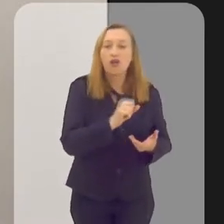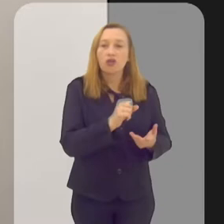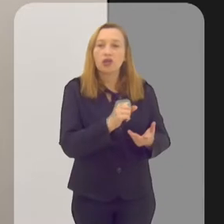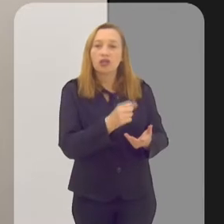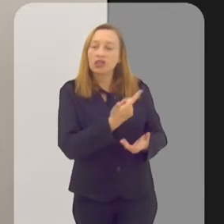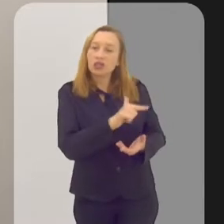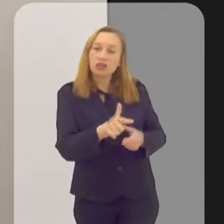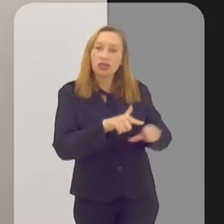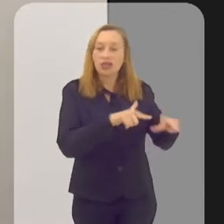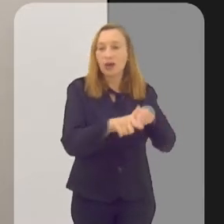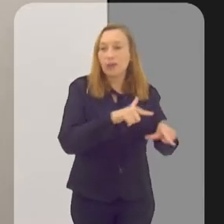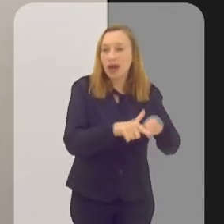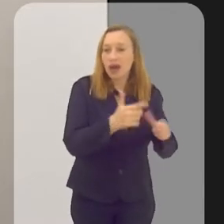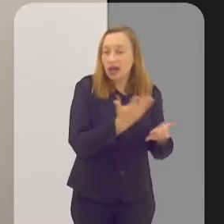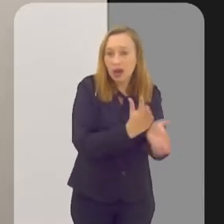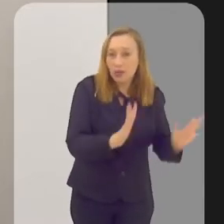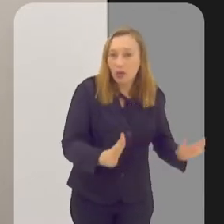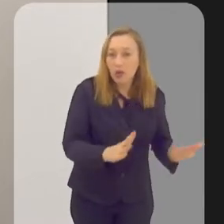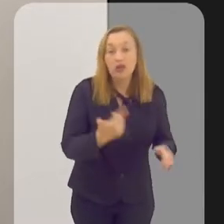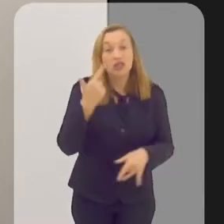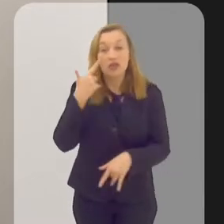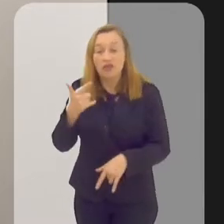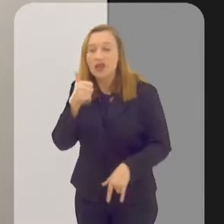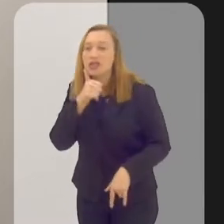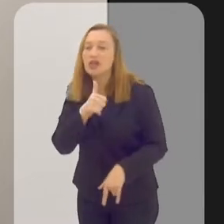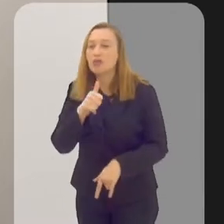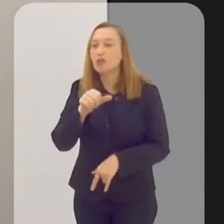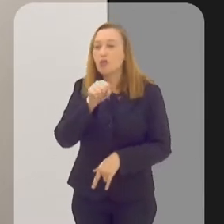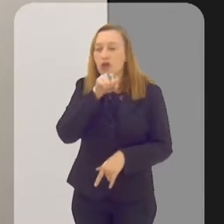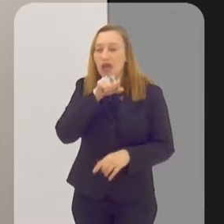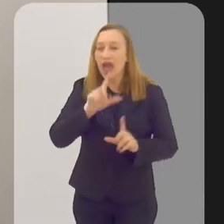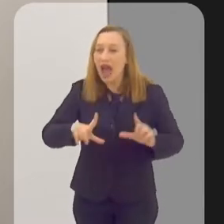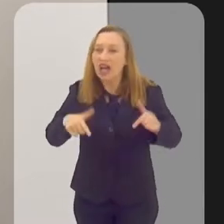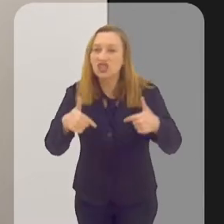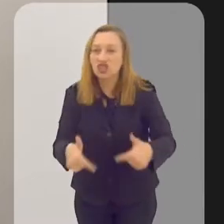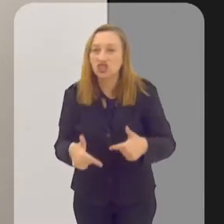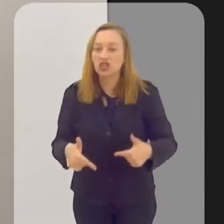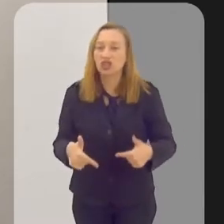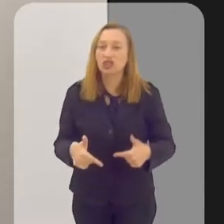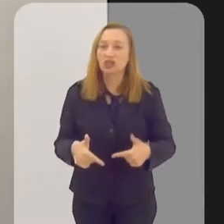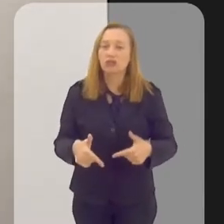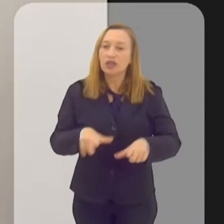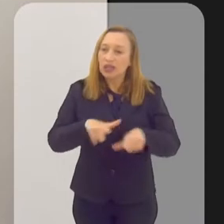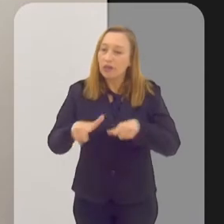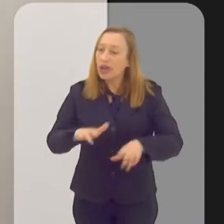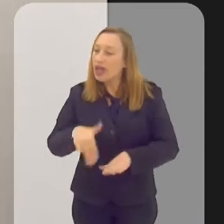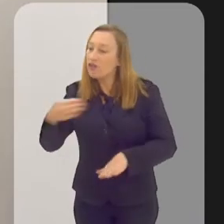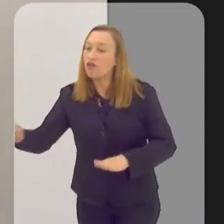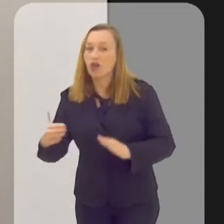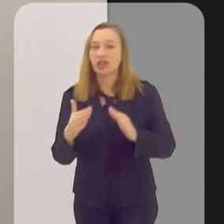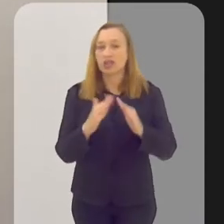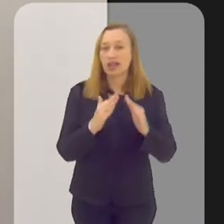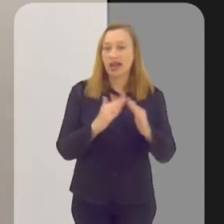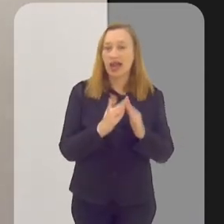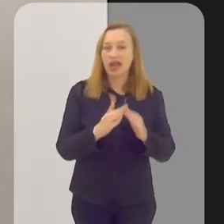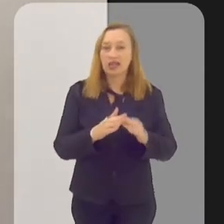uma tarefa doméstica. Então, você viu essa mulher partindo para alimentação fora do lar,